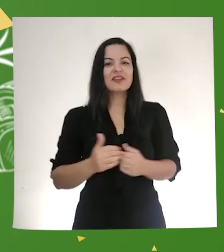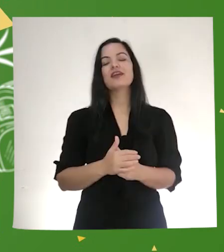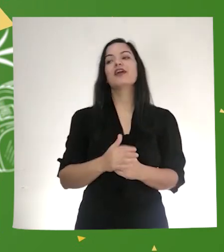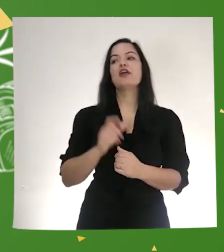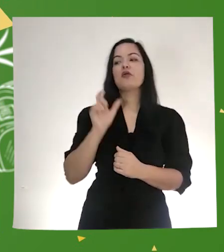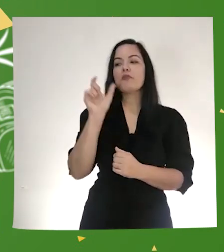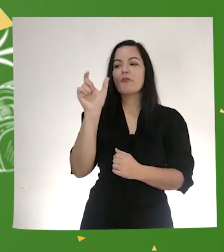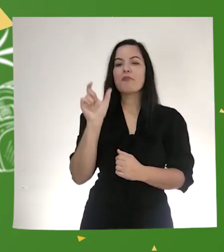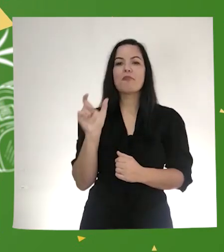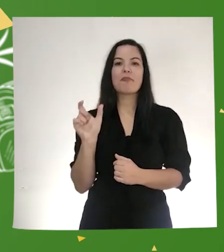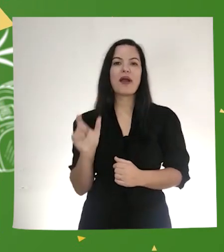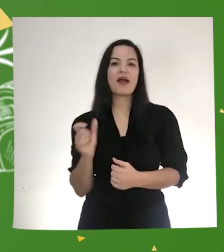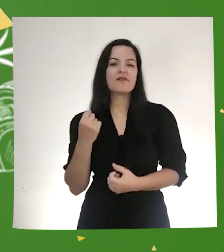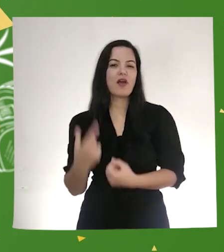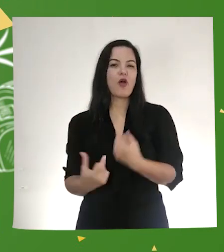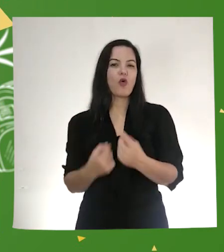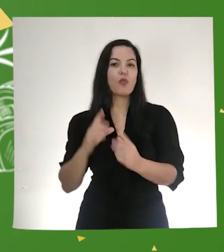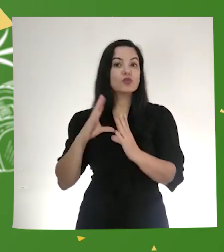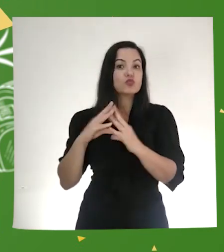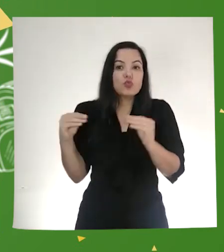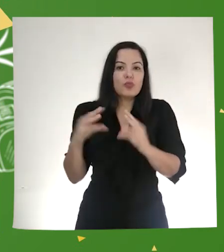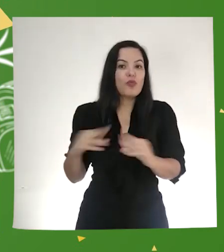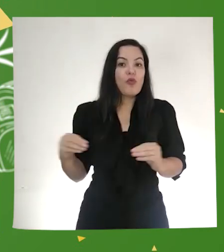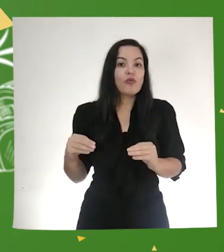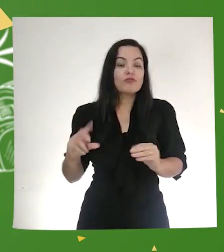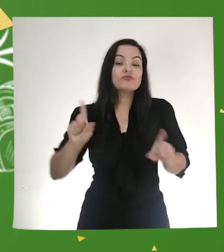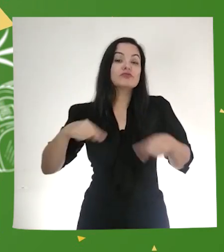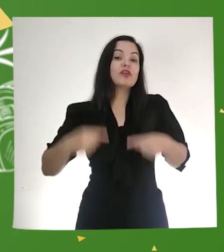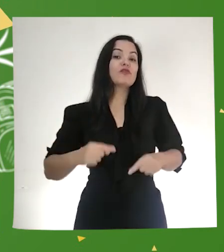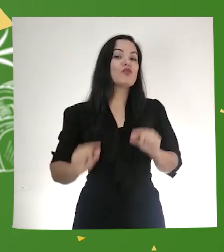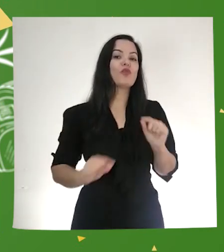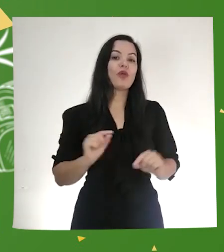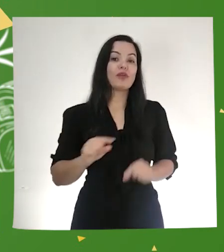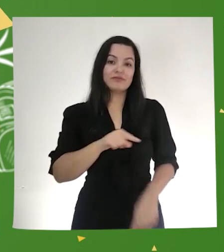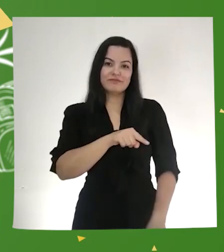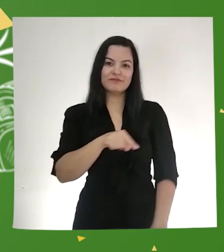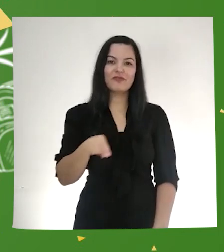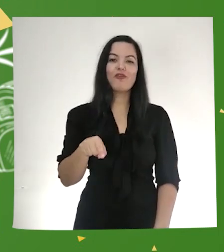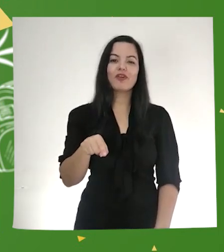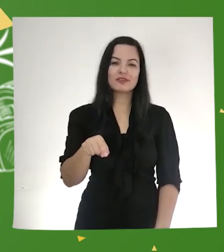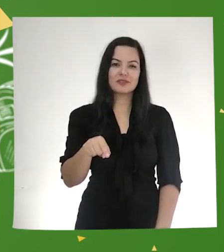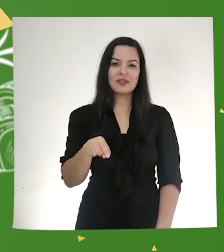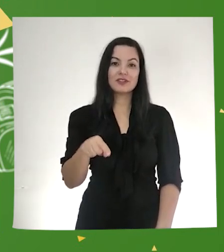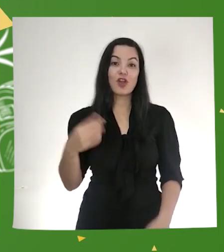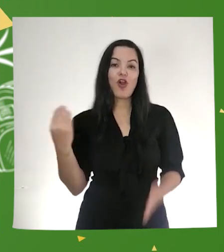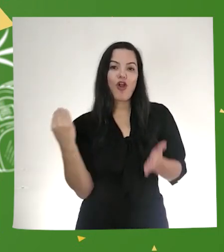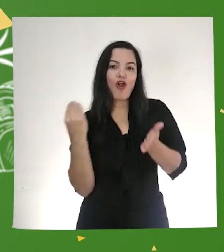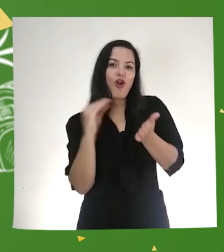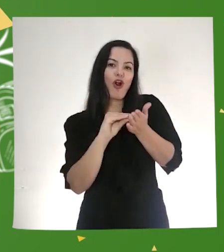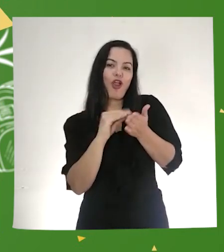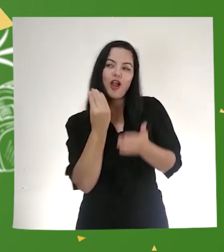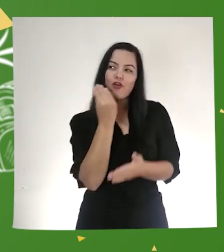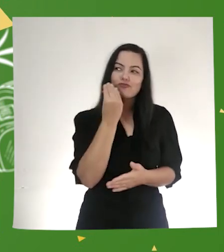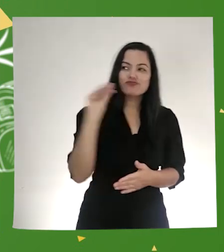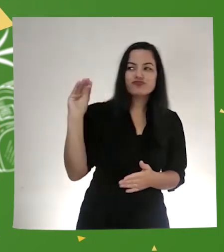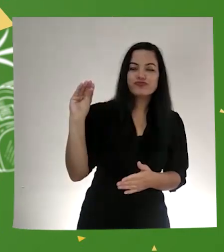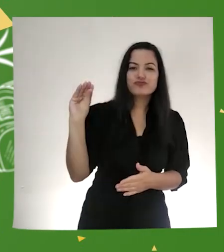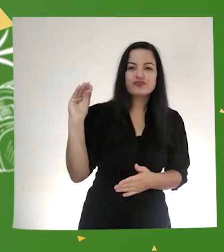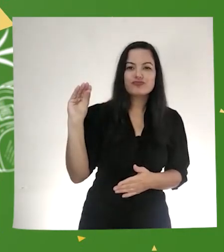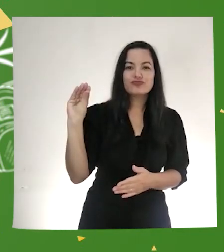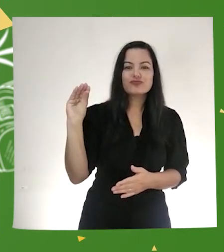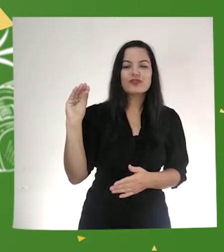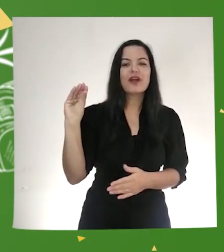palavras dessa parlenda. Então, o meu desafio é que você complete essa